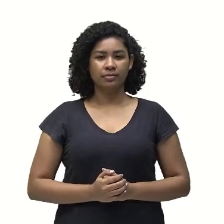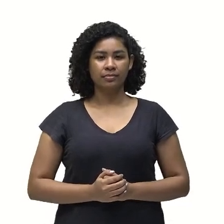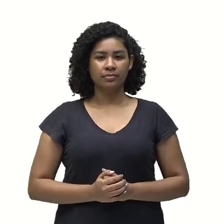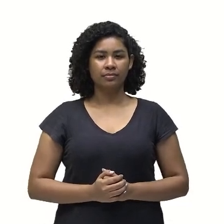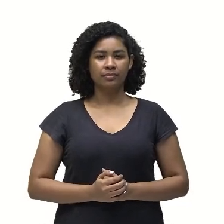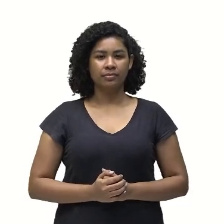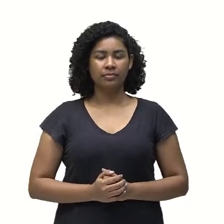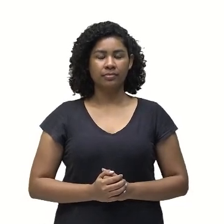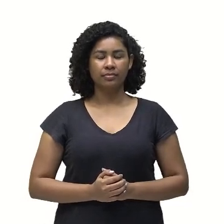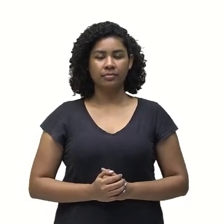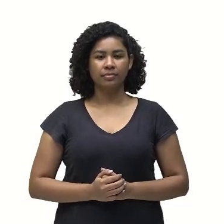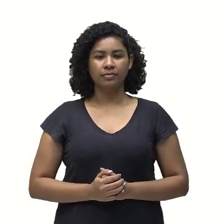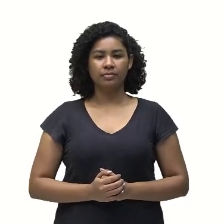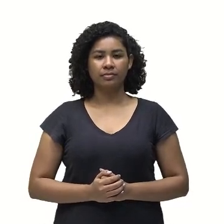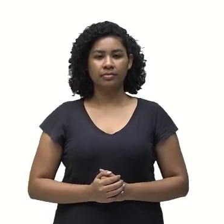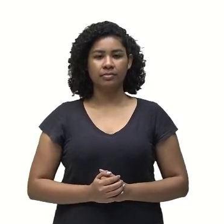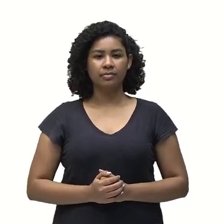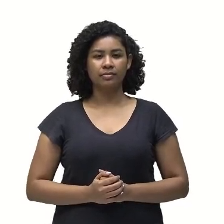watching TV.